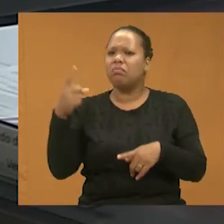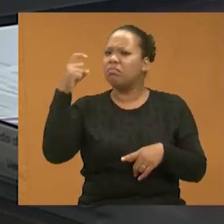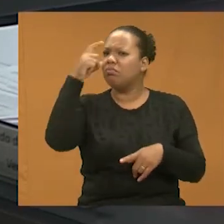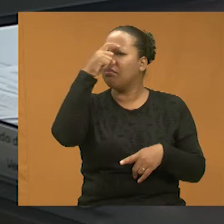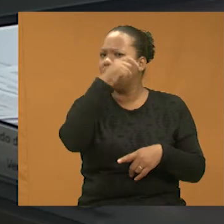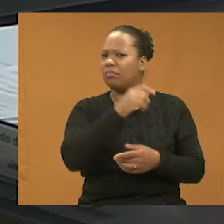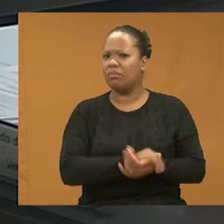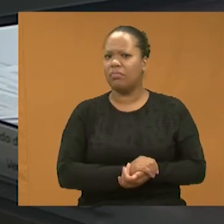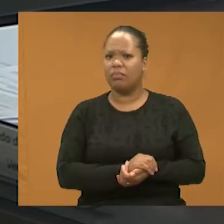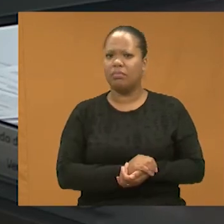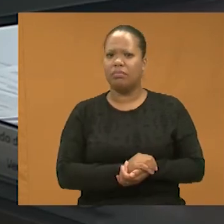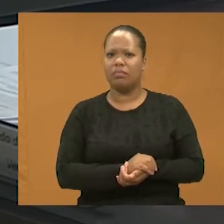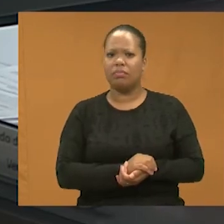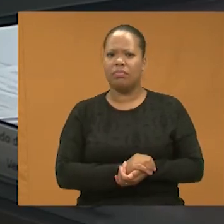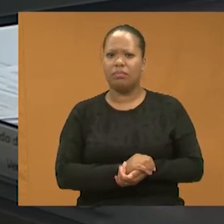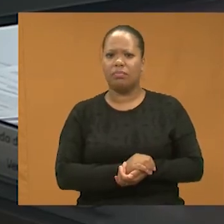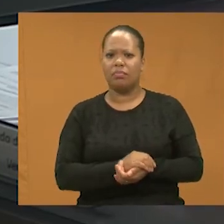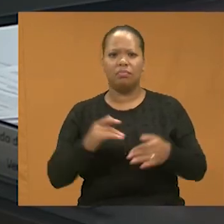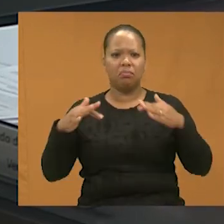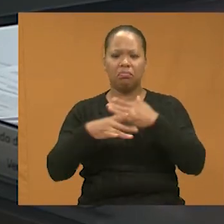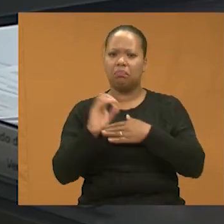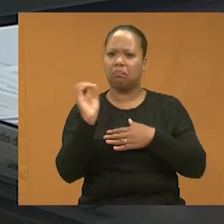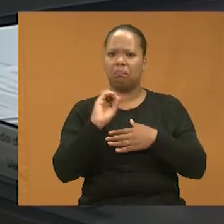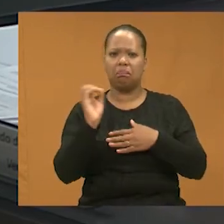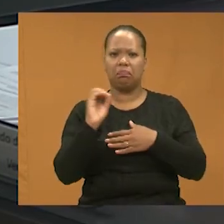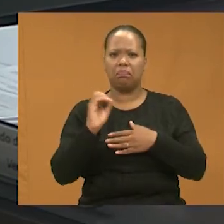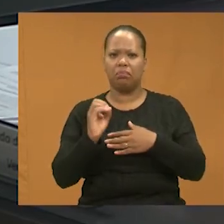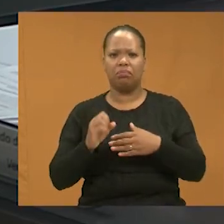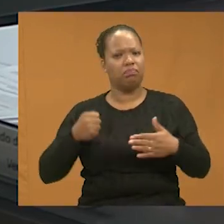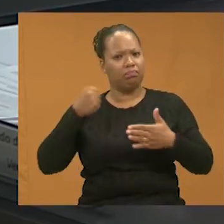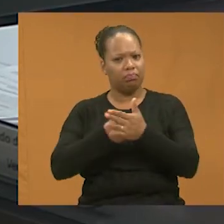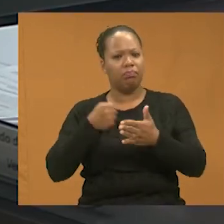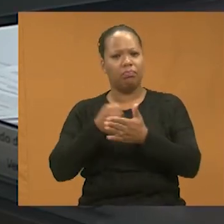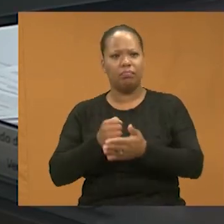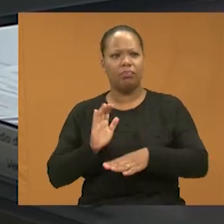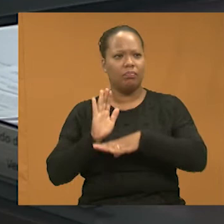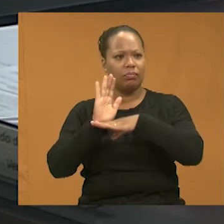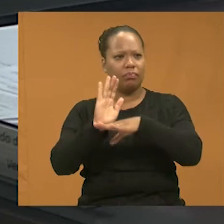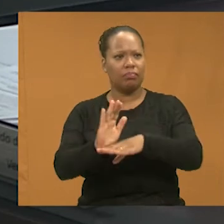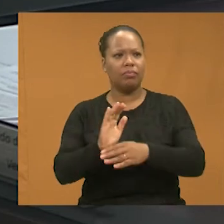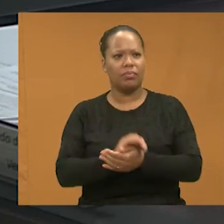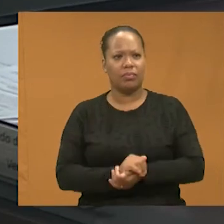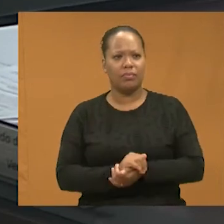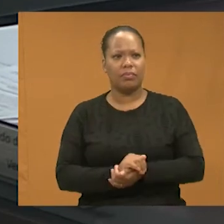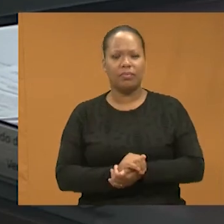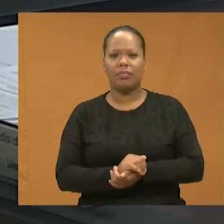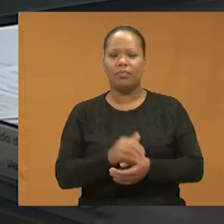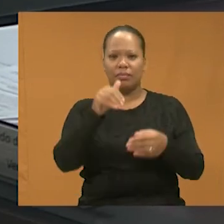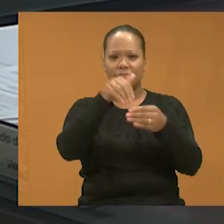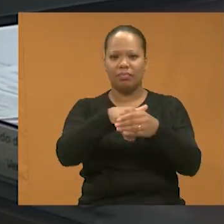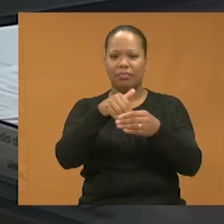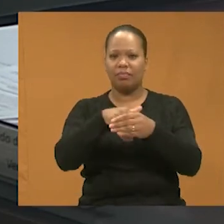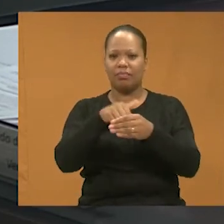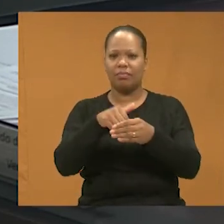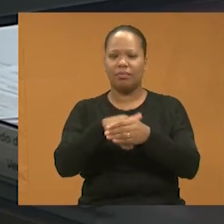assim? A gente não vê a movimentação da Secretaria de Mobilidade Urbana fazendo um enfrentamento para resolver a situação. Quero encaminhar o meu voto